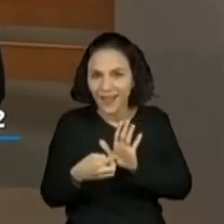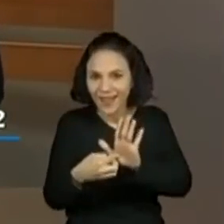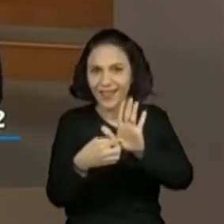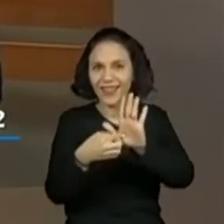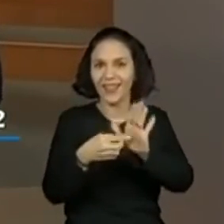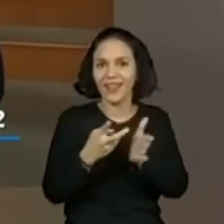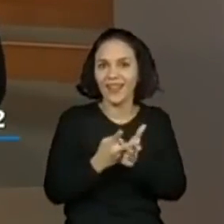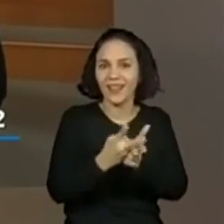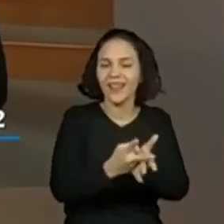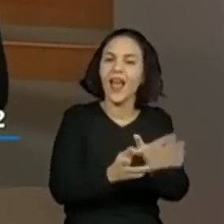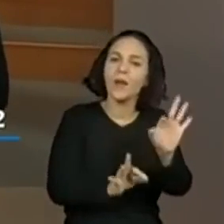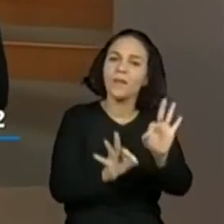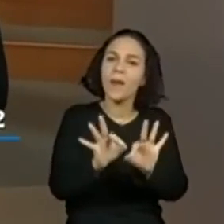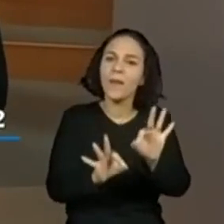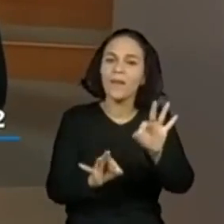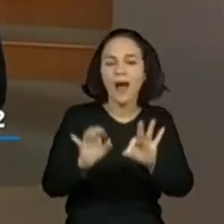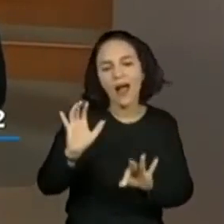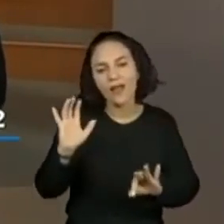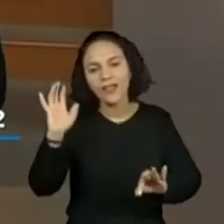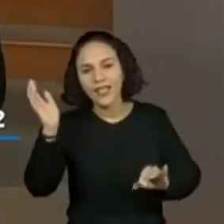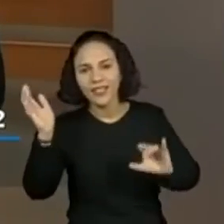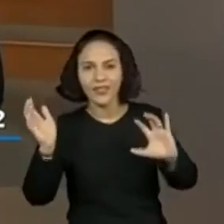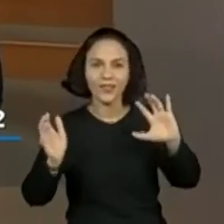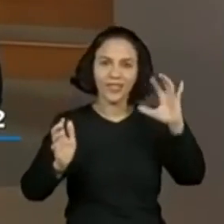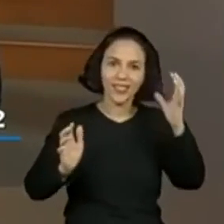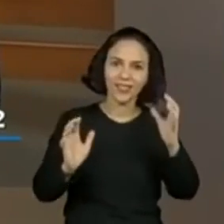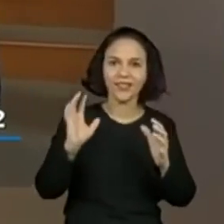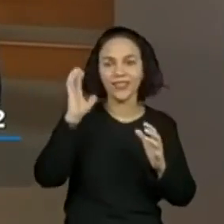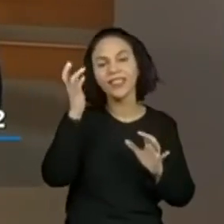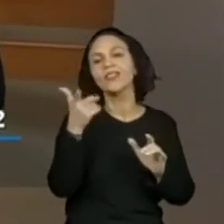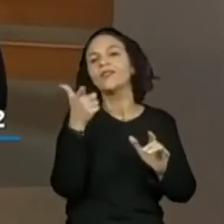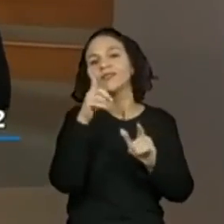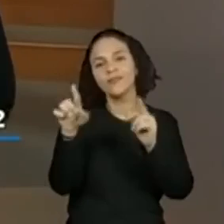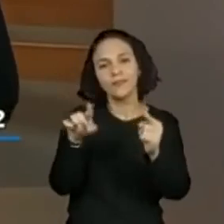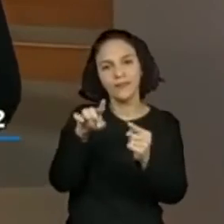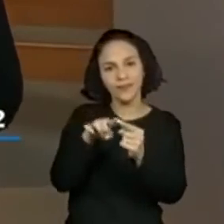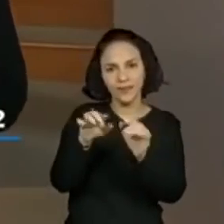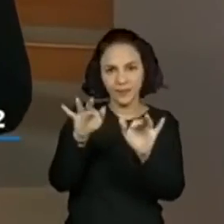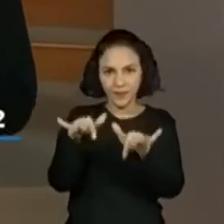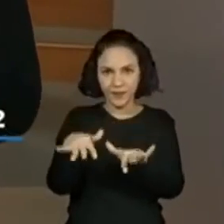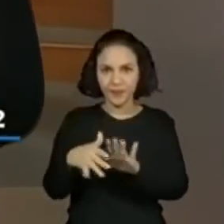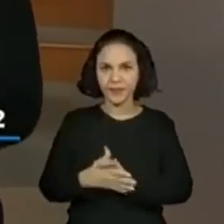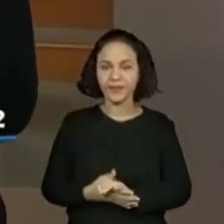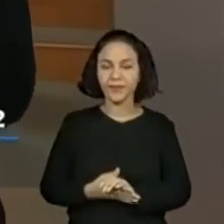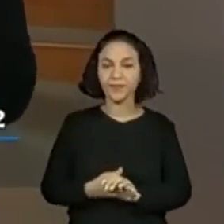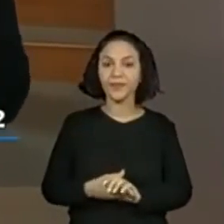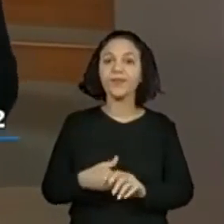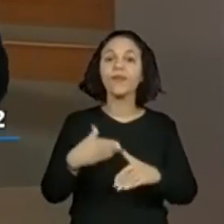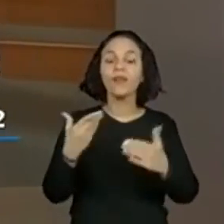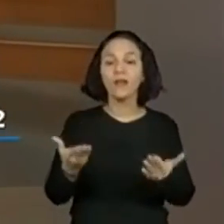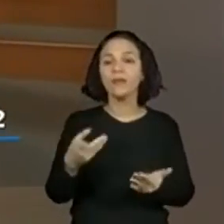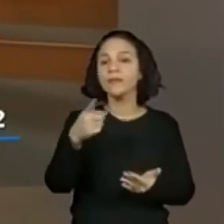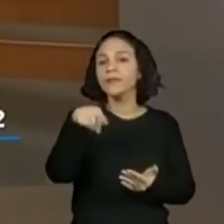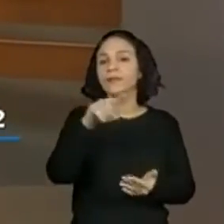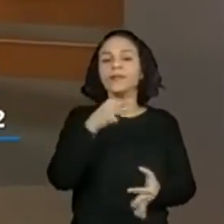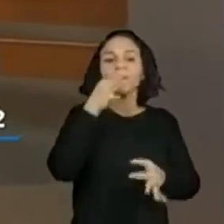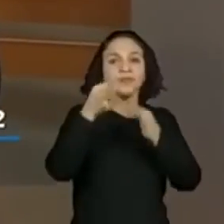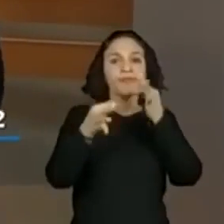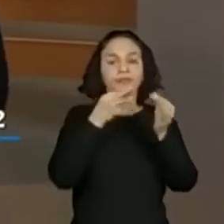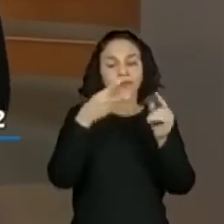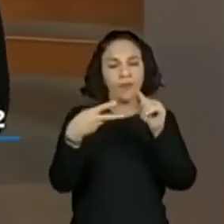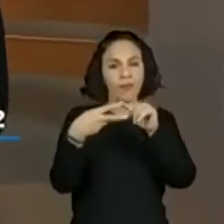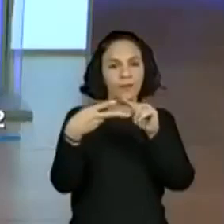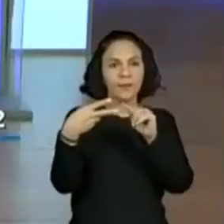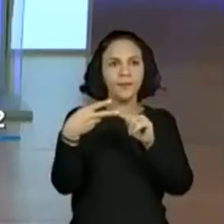vou planejar os acontecimentos para chegar naquele final escolhido. Então, ontem apareceu essas duas sugestões.